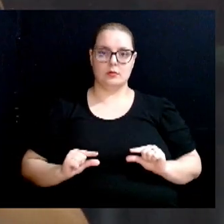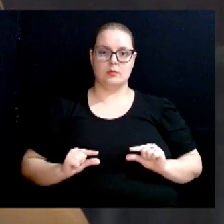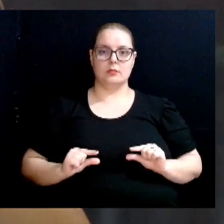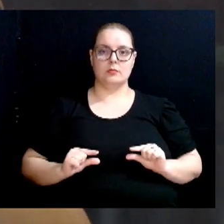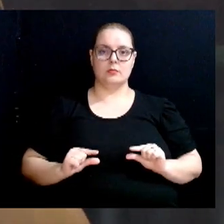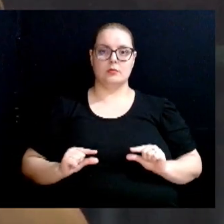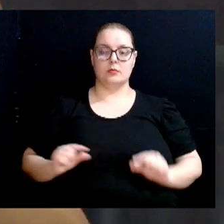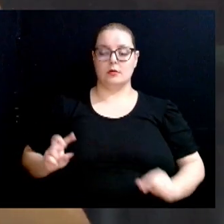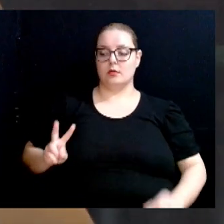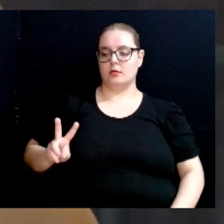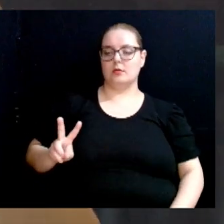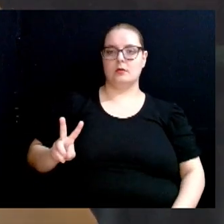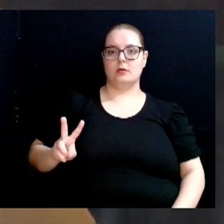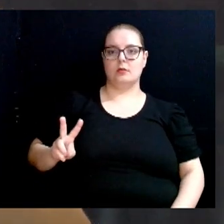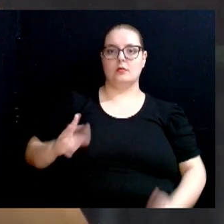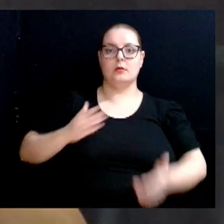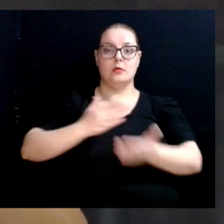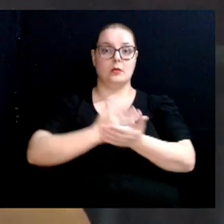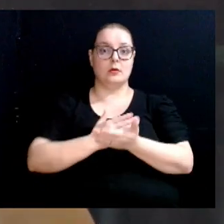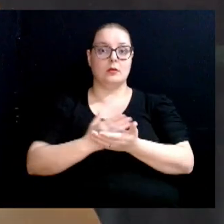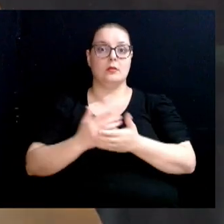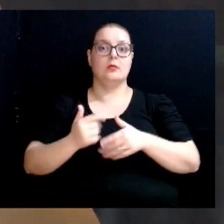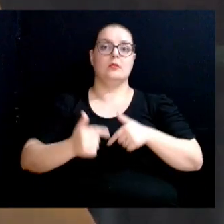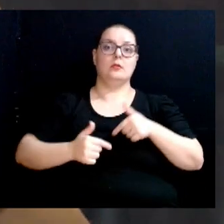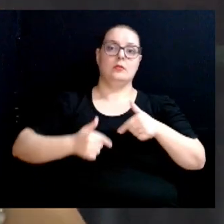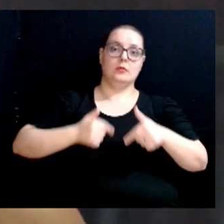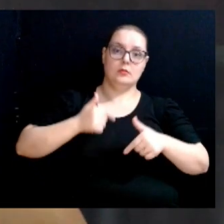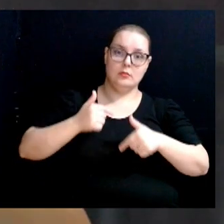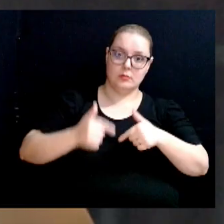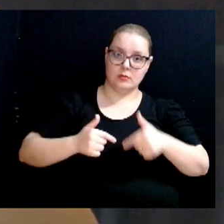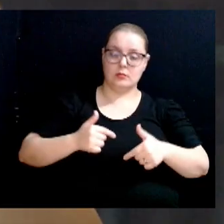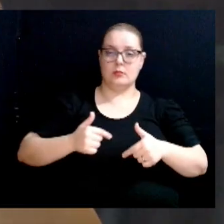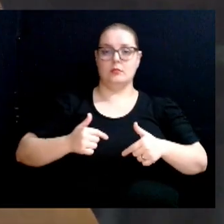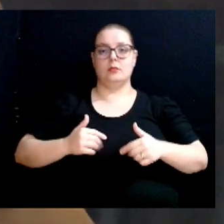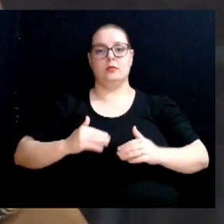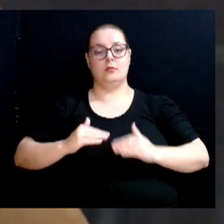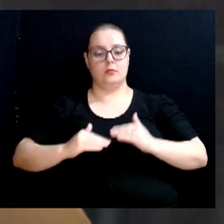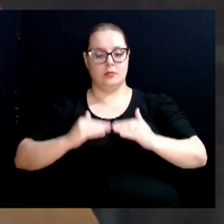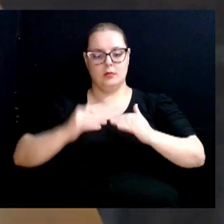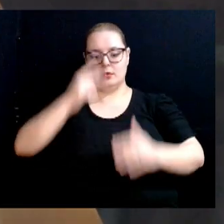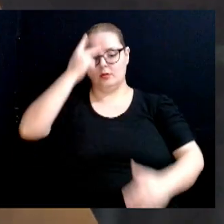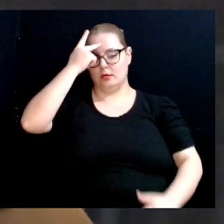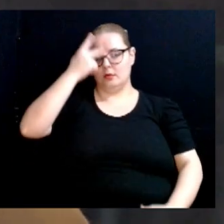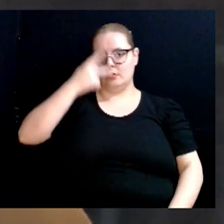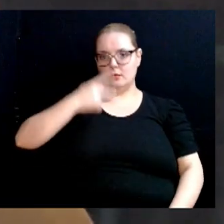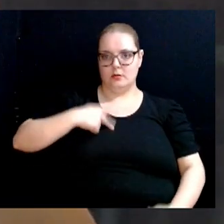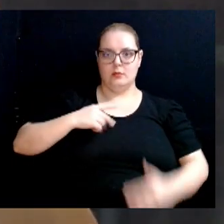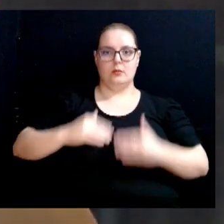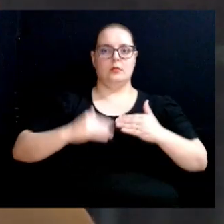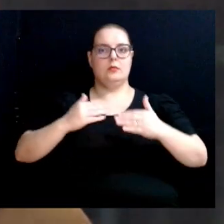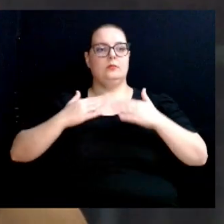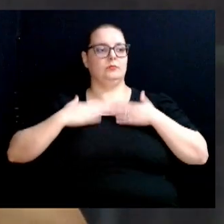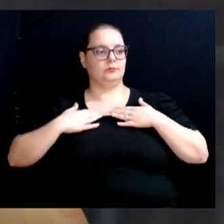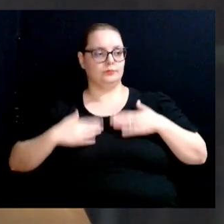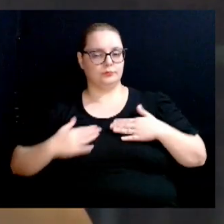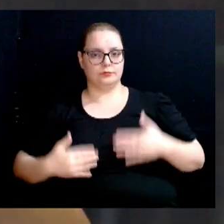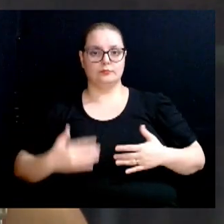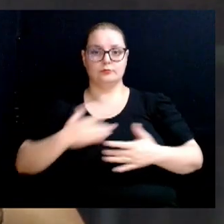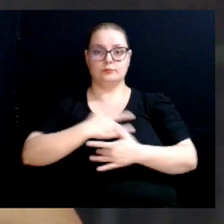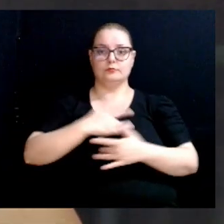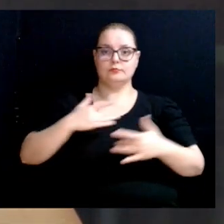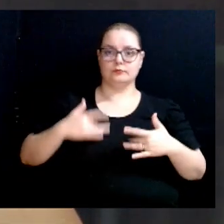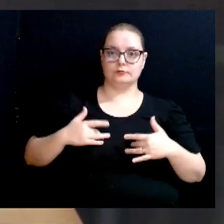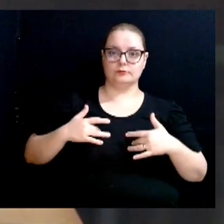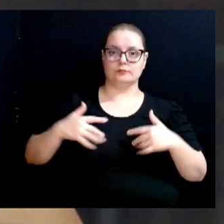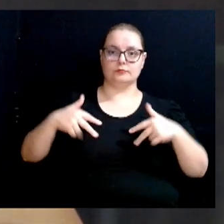começa a trabalhar ou ao desenvolvimento pessoal, desenvolvimento com o corpo, com a saúde, e a outra pessoa não